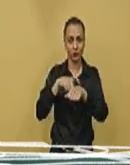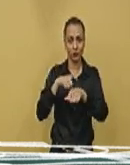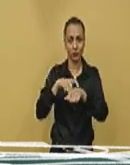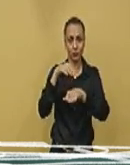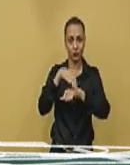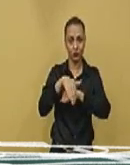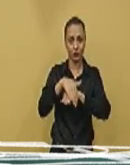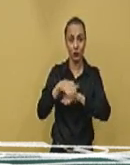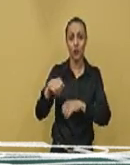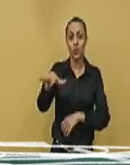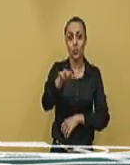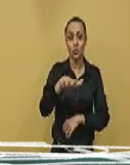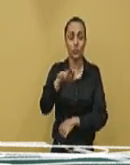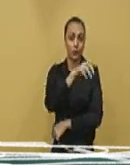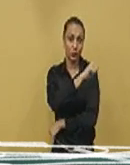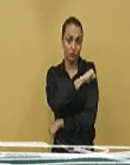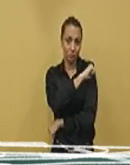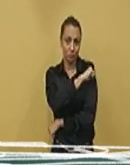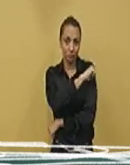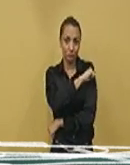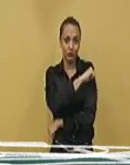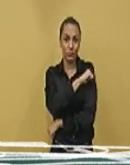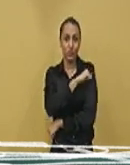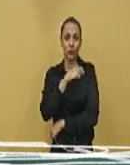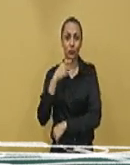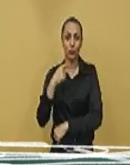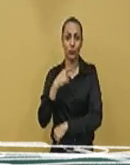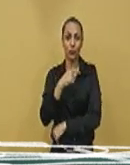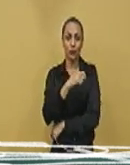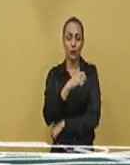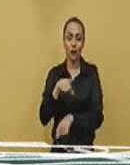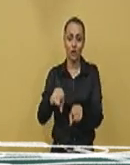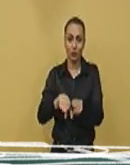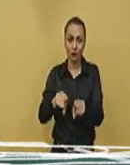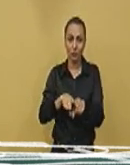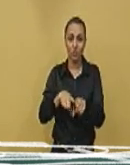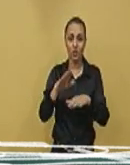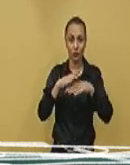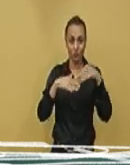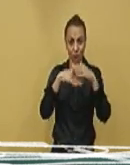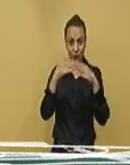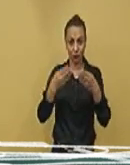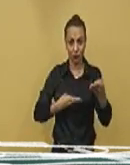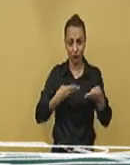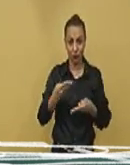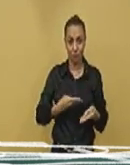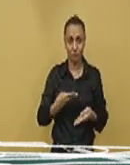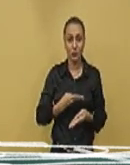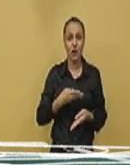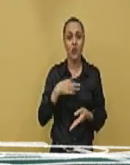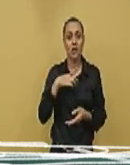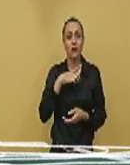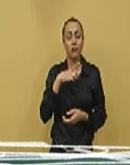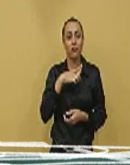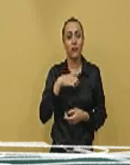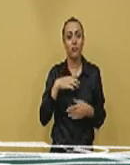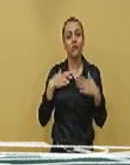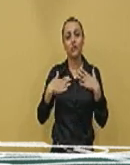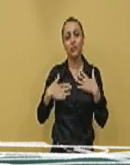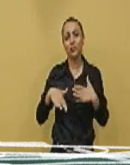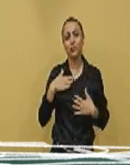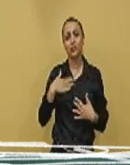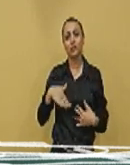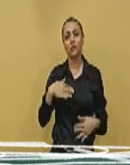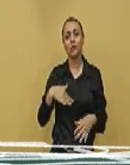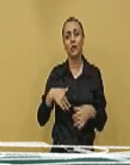que os alunos, os nossos discentes, os nossos servidores vão ter já para ficar mais tranquilos, para deixar